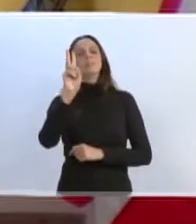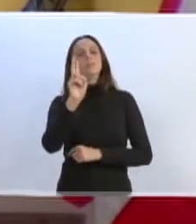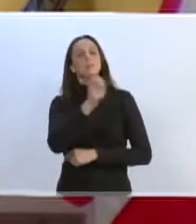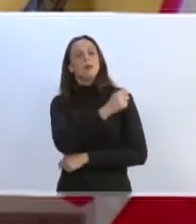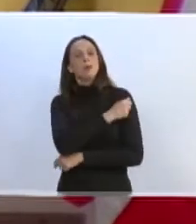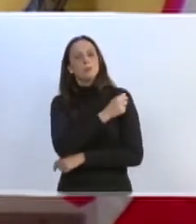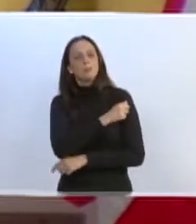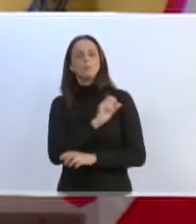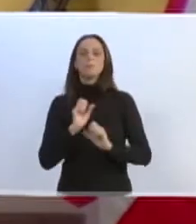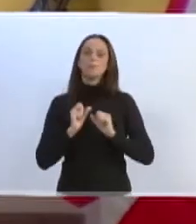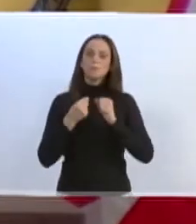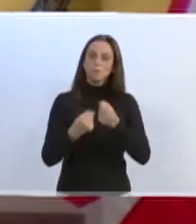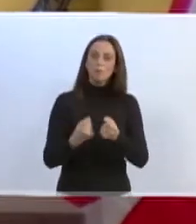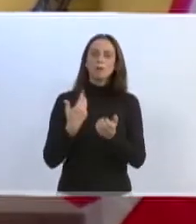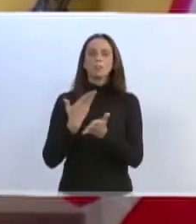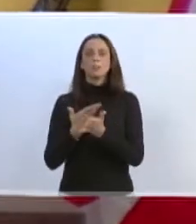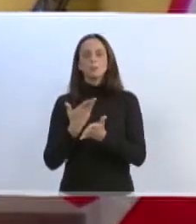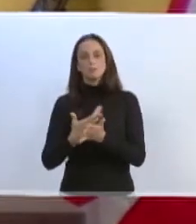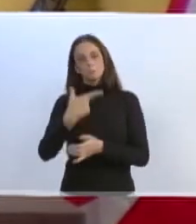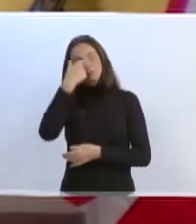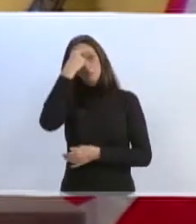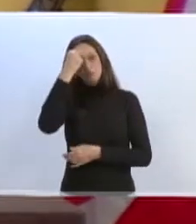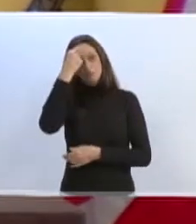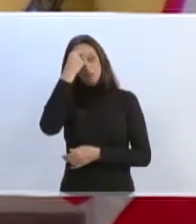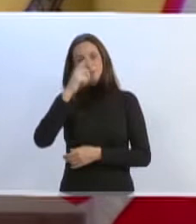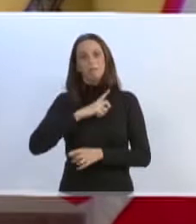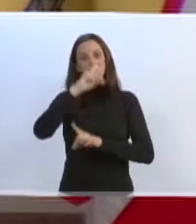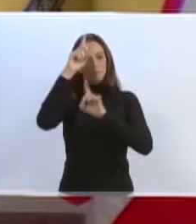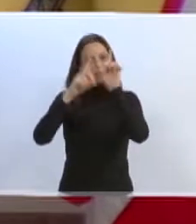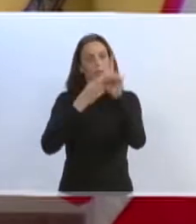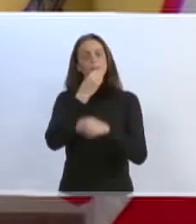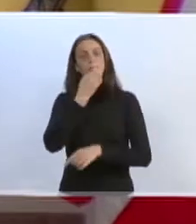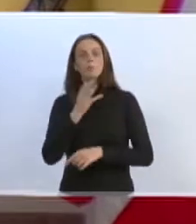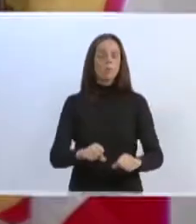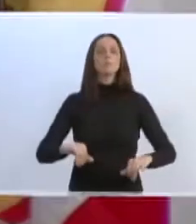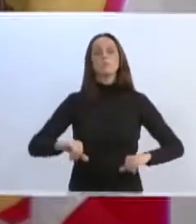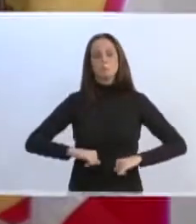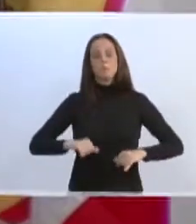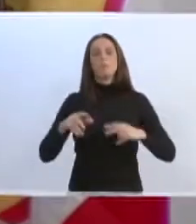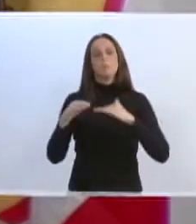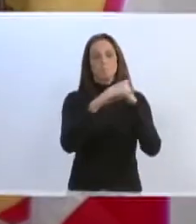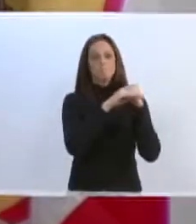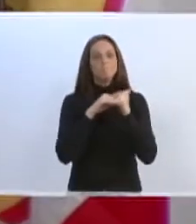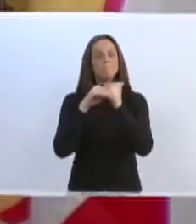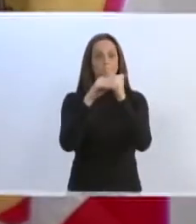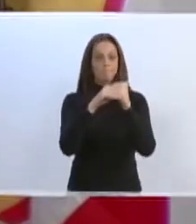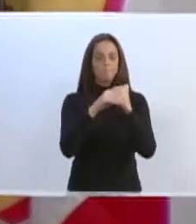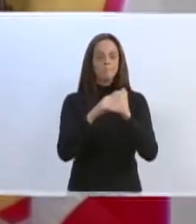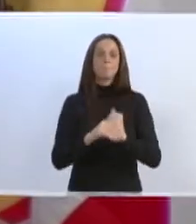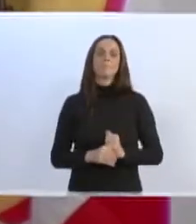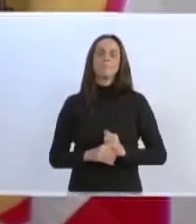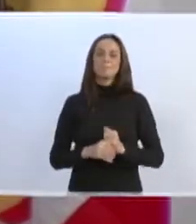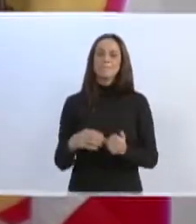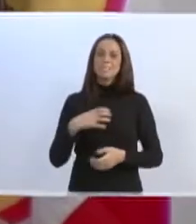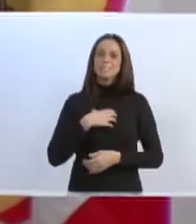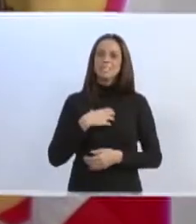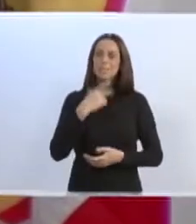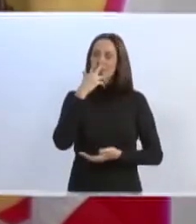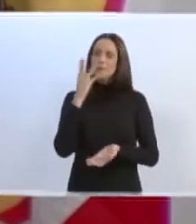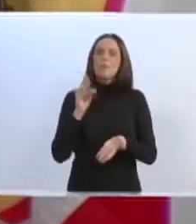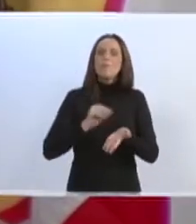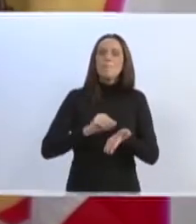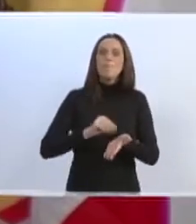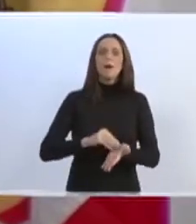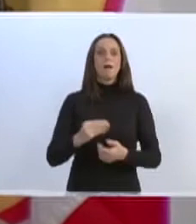Mérito Edson Claus Kievaj de projetos acadêmicos. E na Tribuna Livre, uma representante da ABC